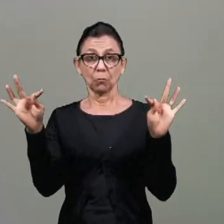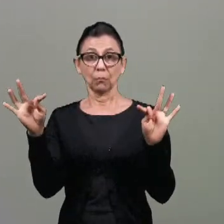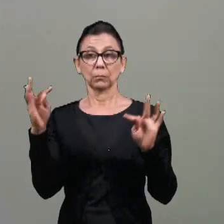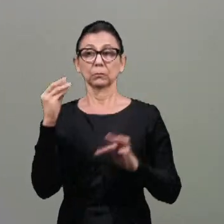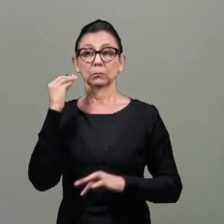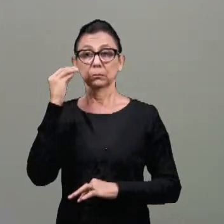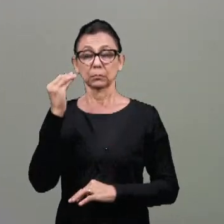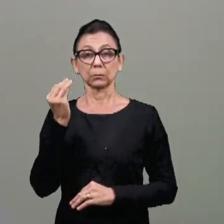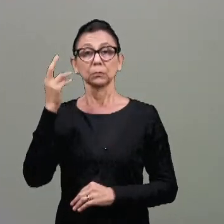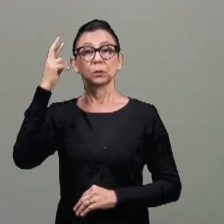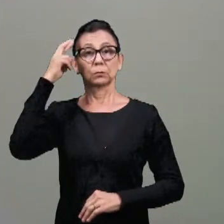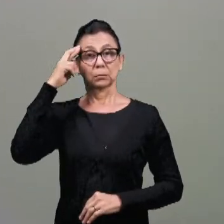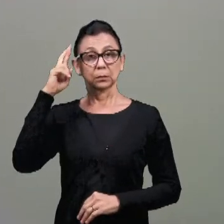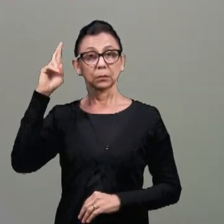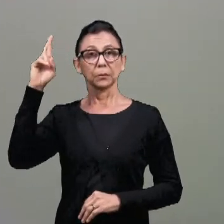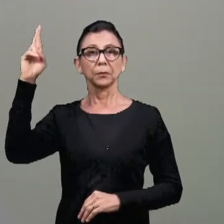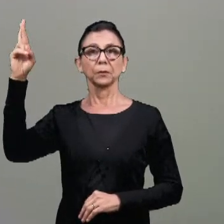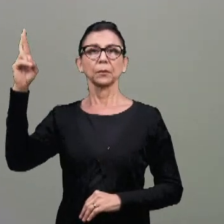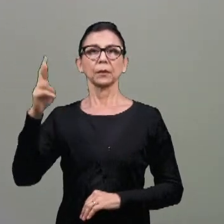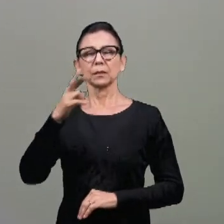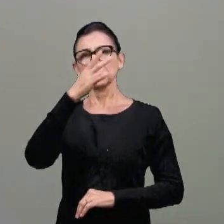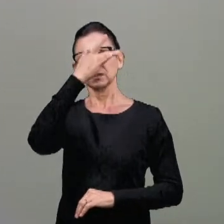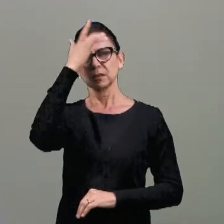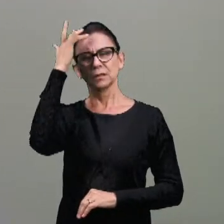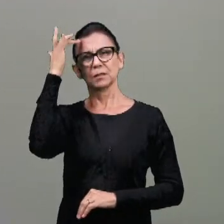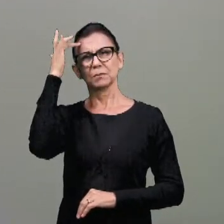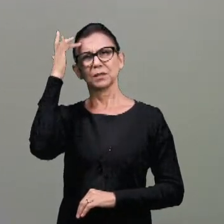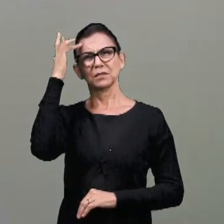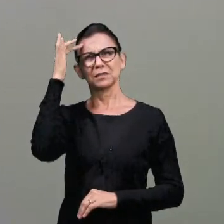Senhor, e as pessoas não